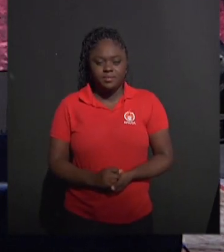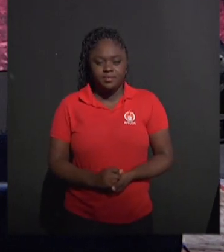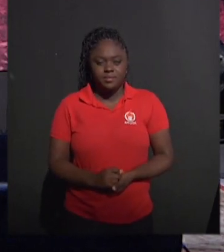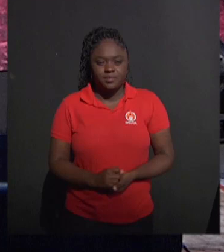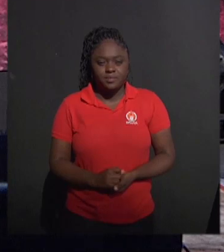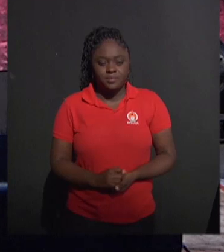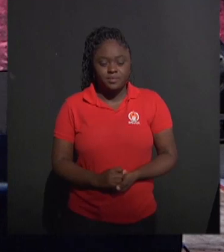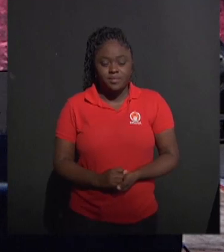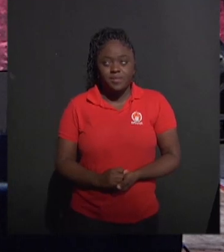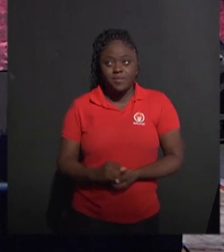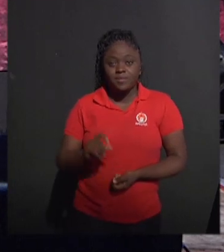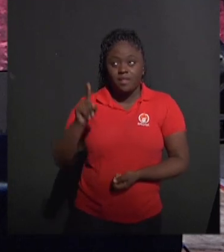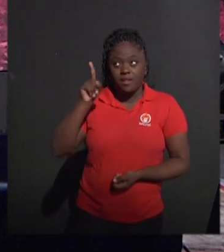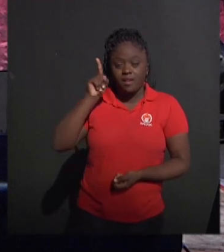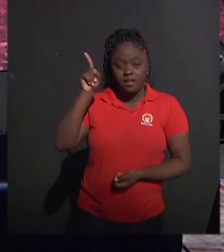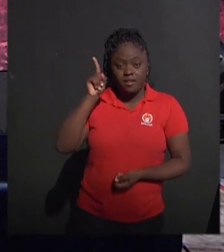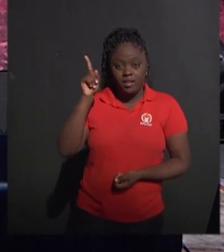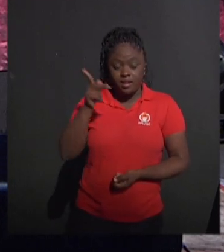Ele que prometeu